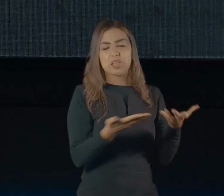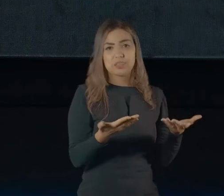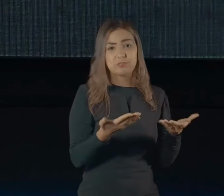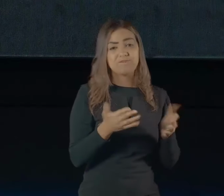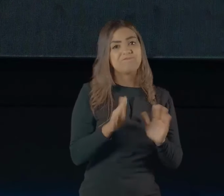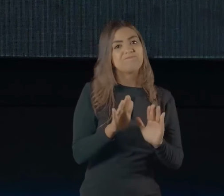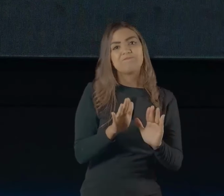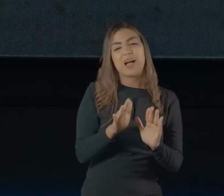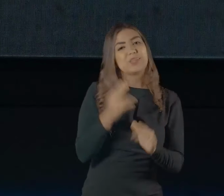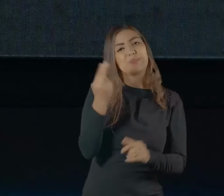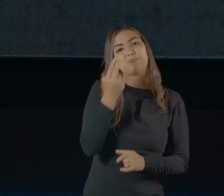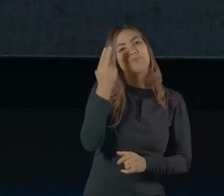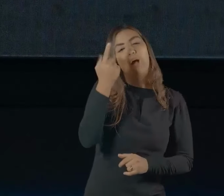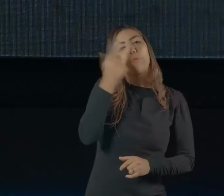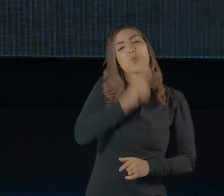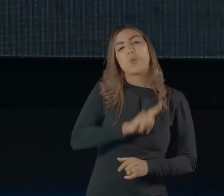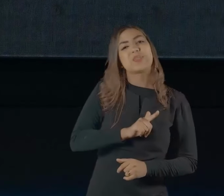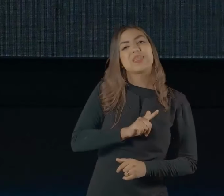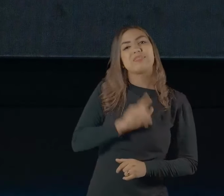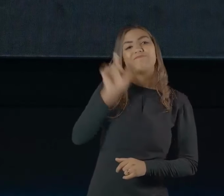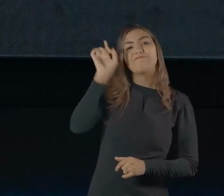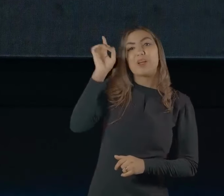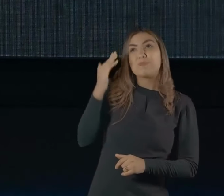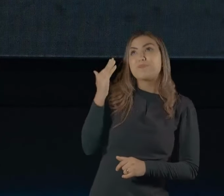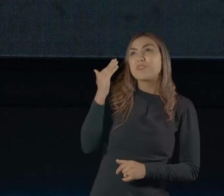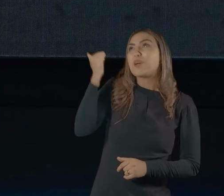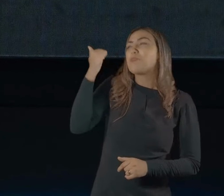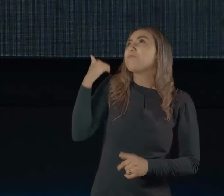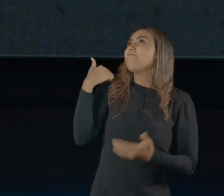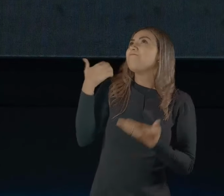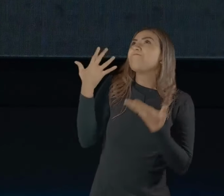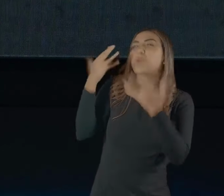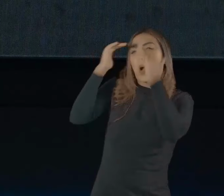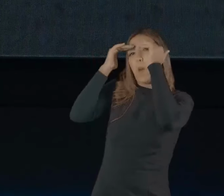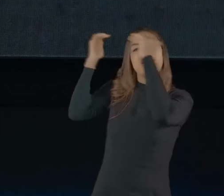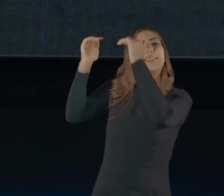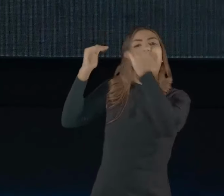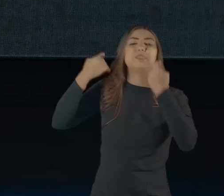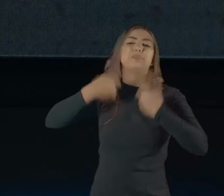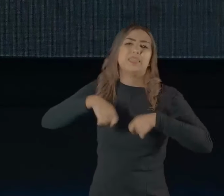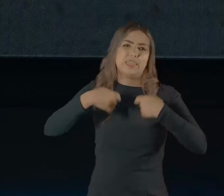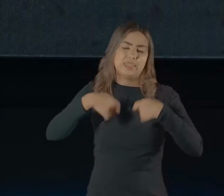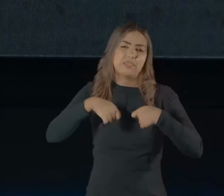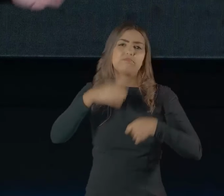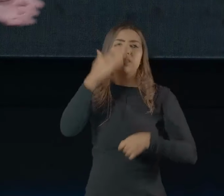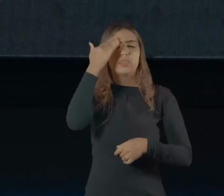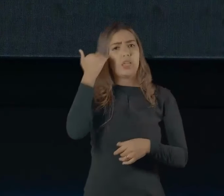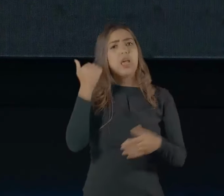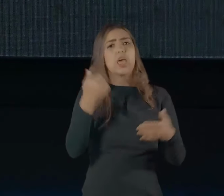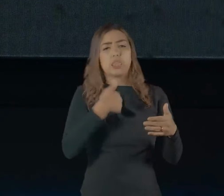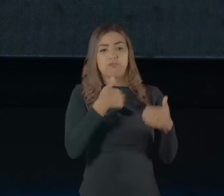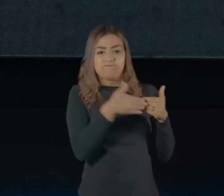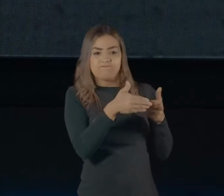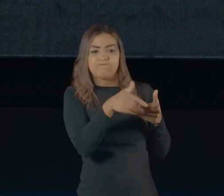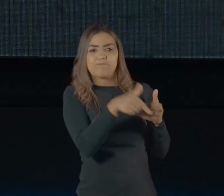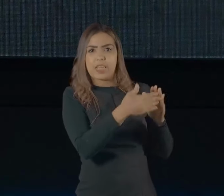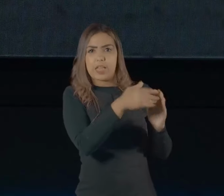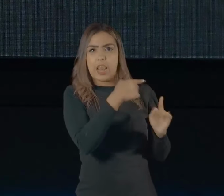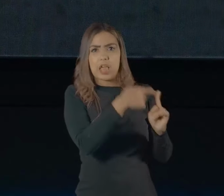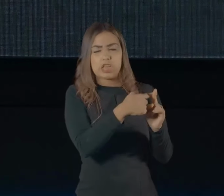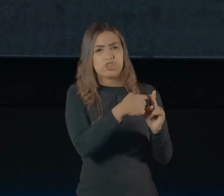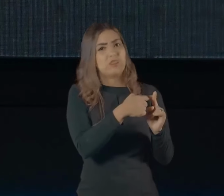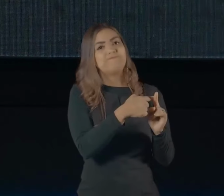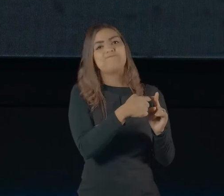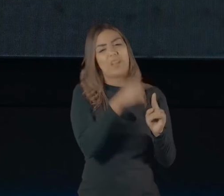viver sem fazer o propósito de Deus na minha vida. E claro, passei por dificuldades. A igreja no começo não